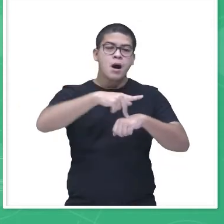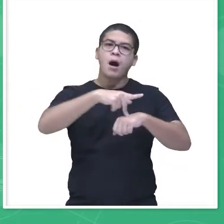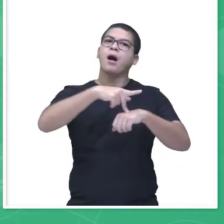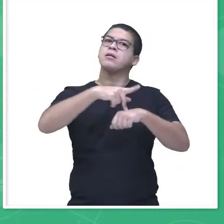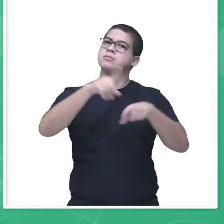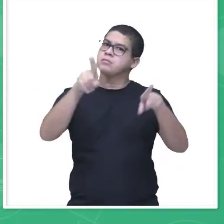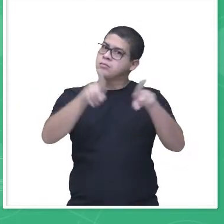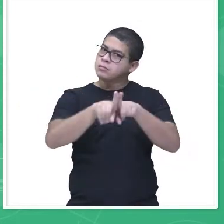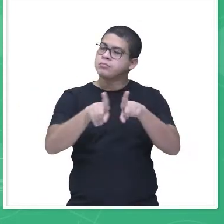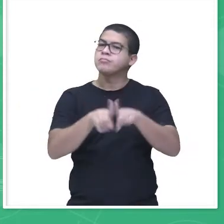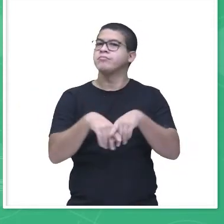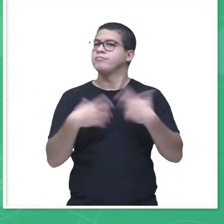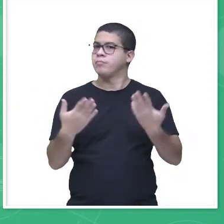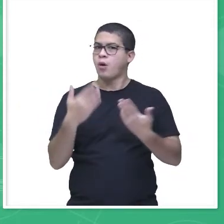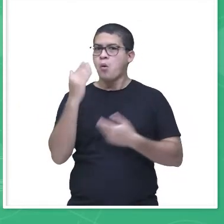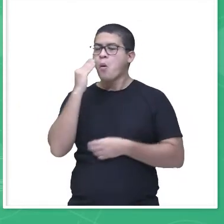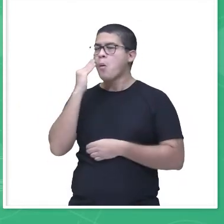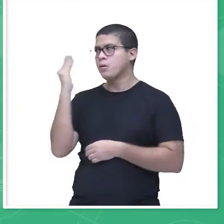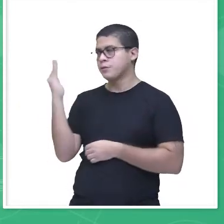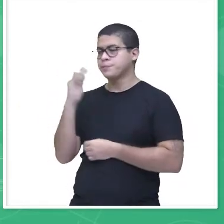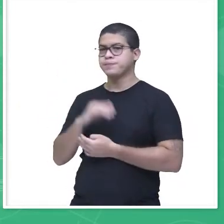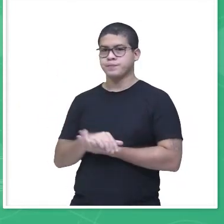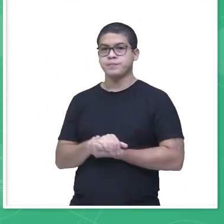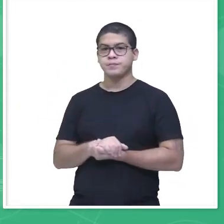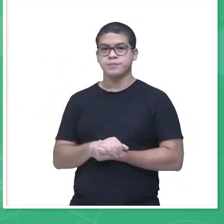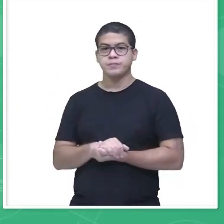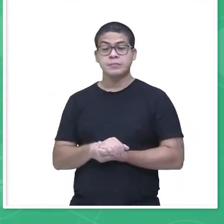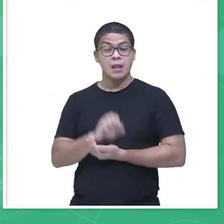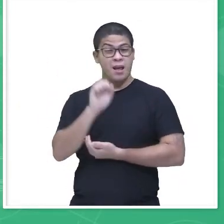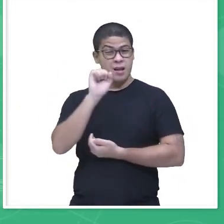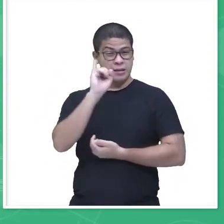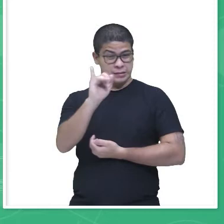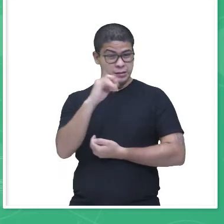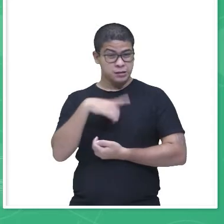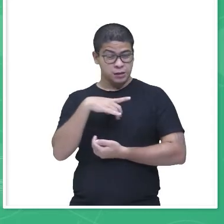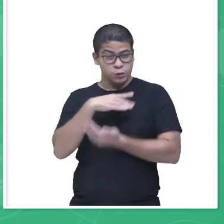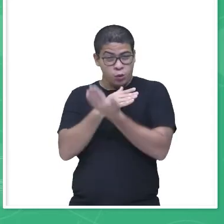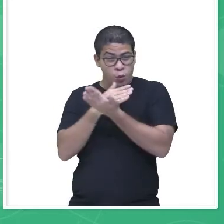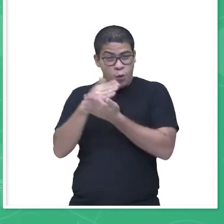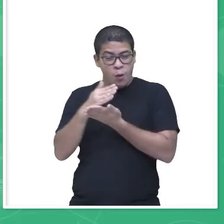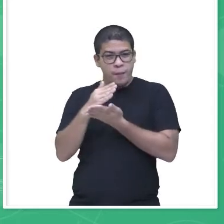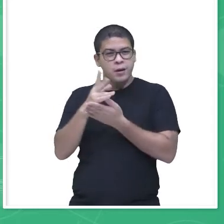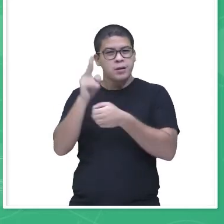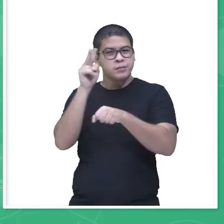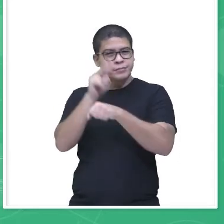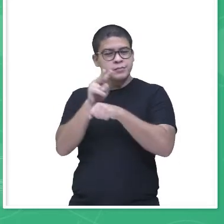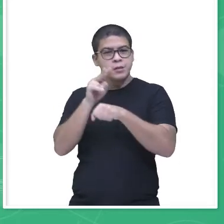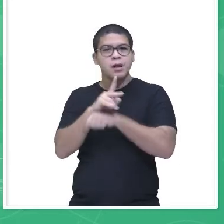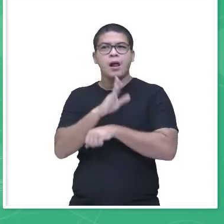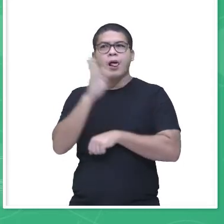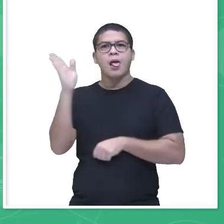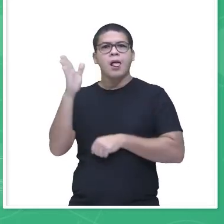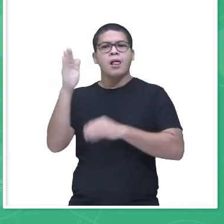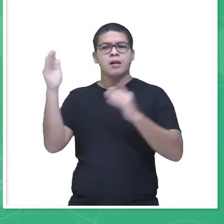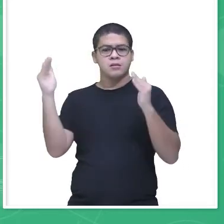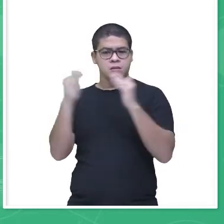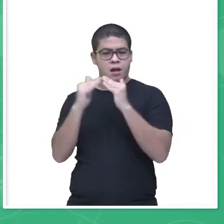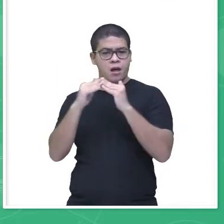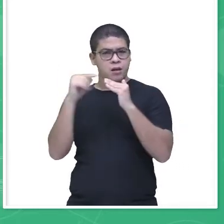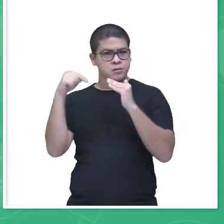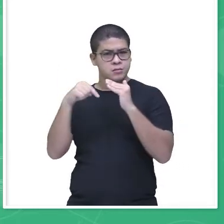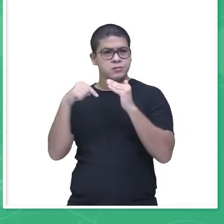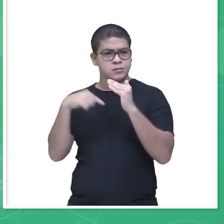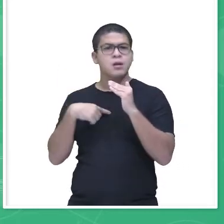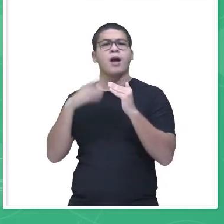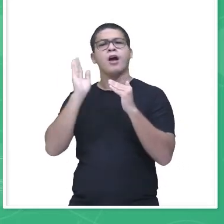Então acompanhe comigo aqui nessa cartela, ó. Se a gente começa a ter práticas de higiene dentro da nossa casa,